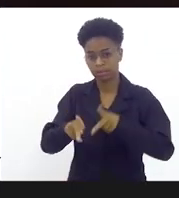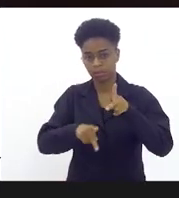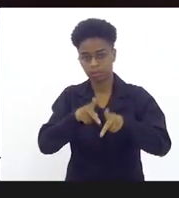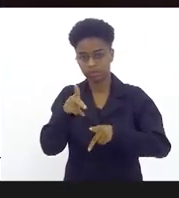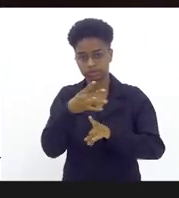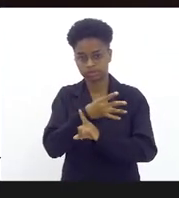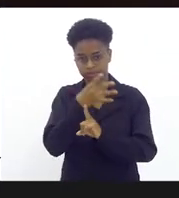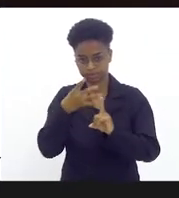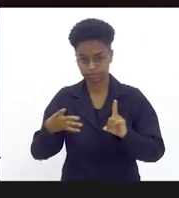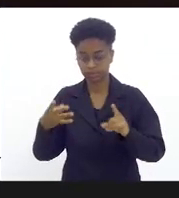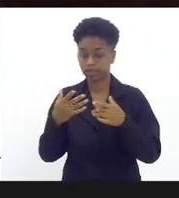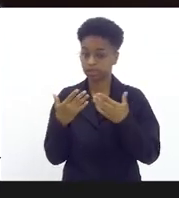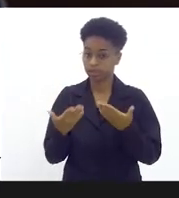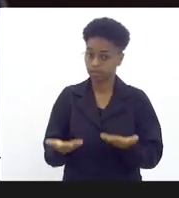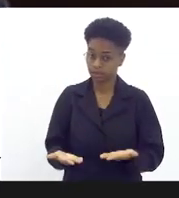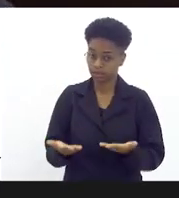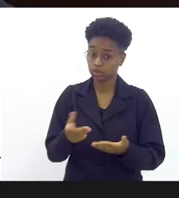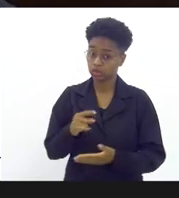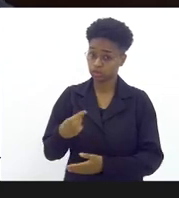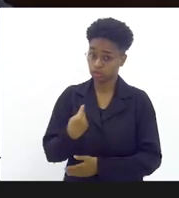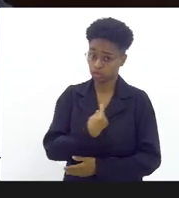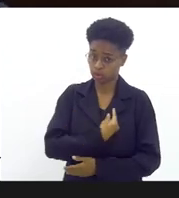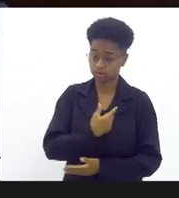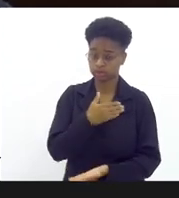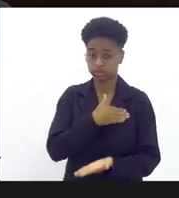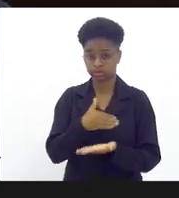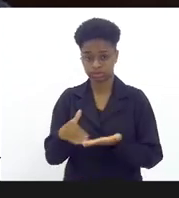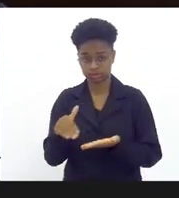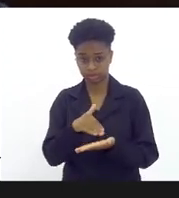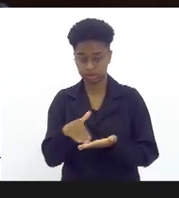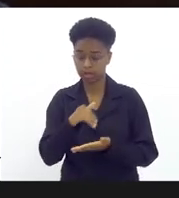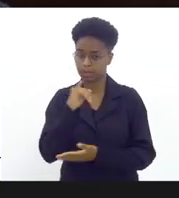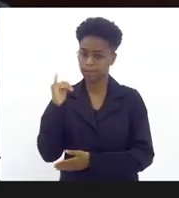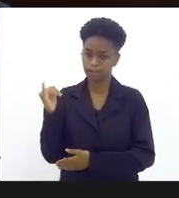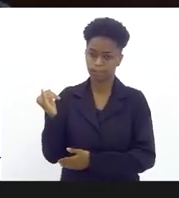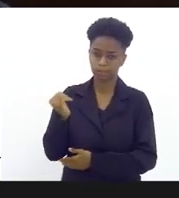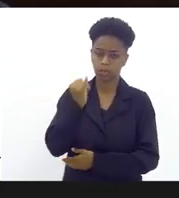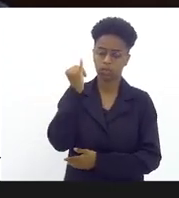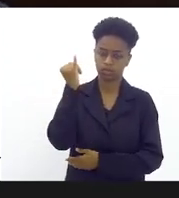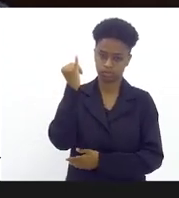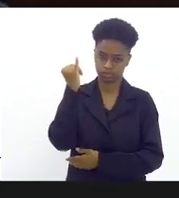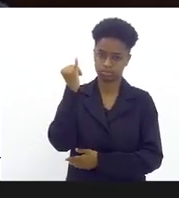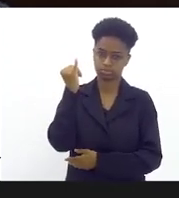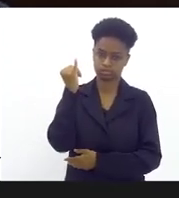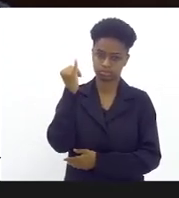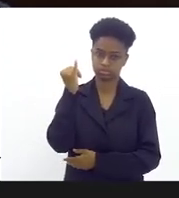LGBTQI+. Né? Então, para nós da Secretaria, é importante